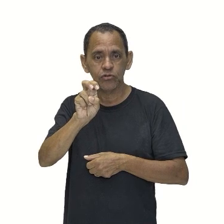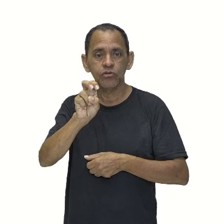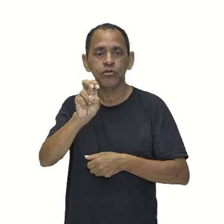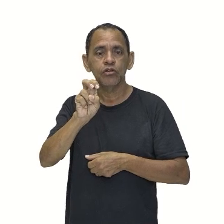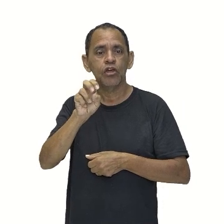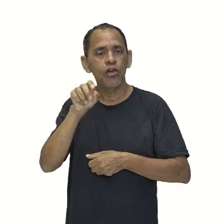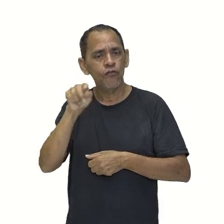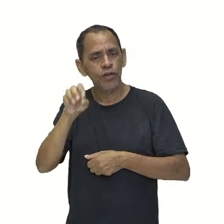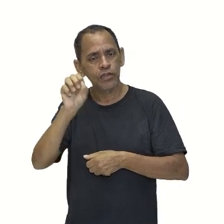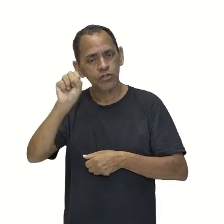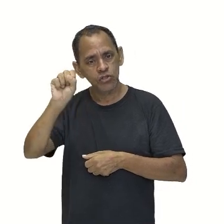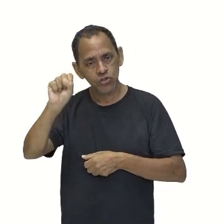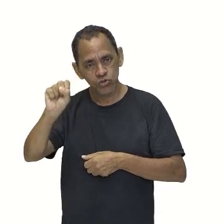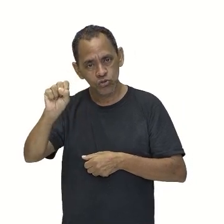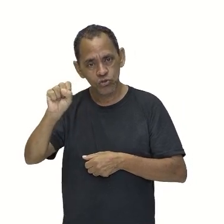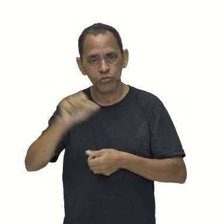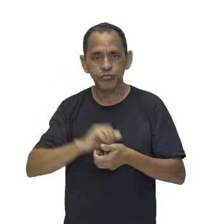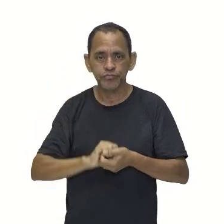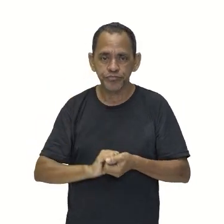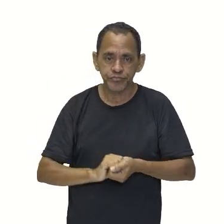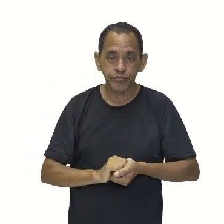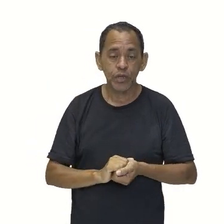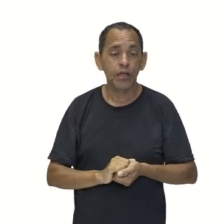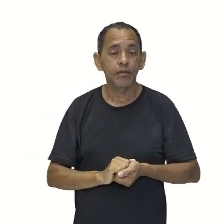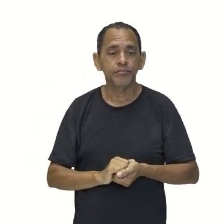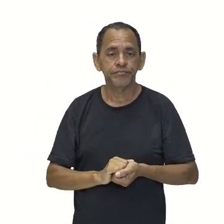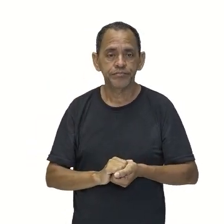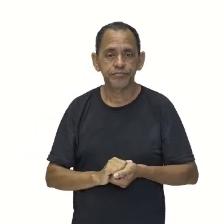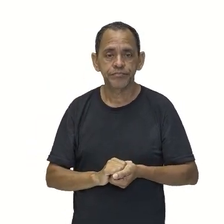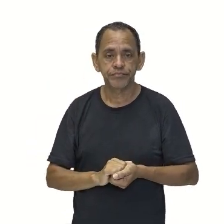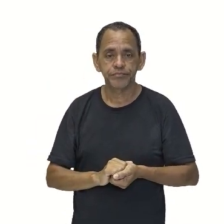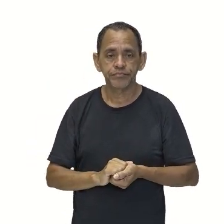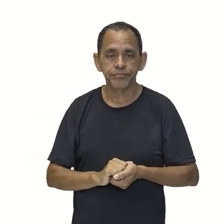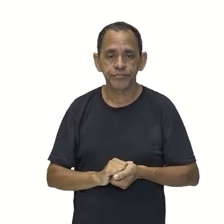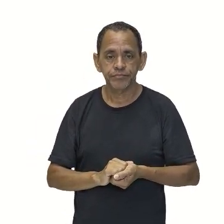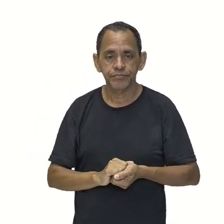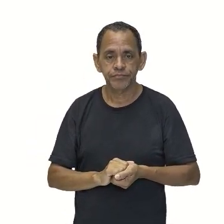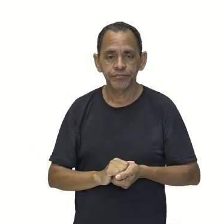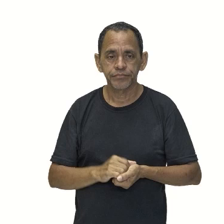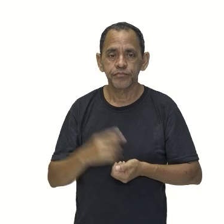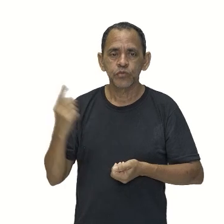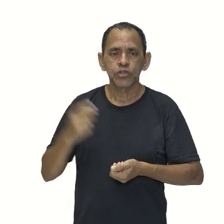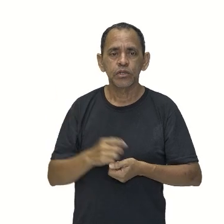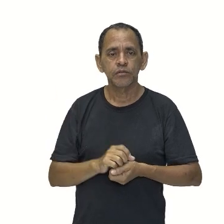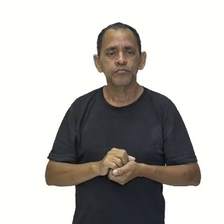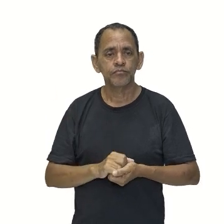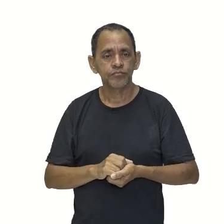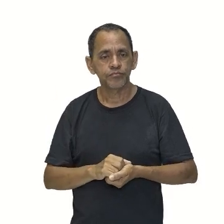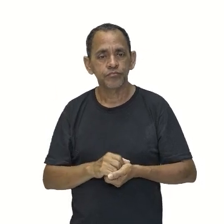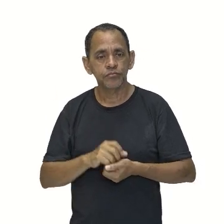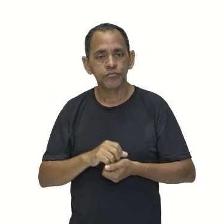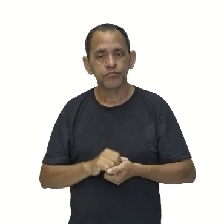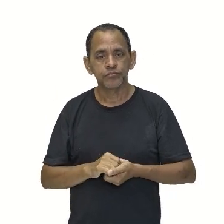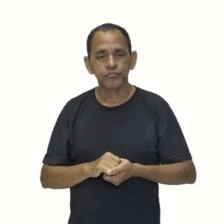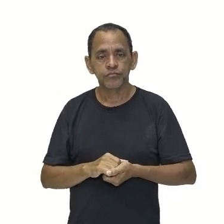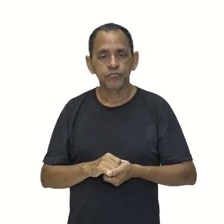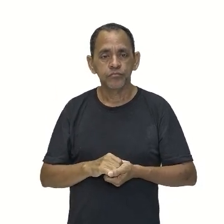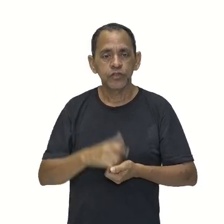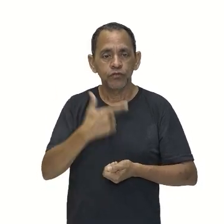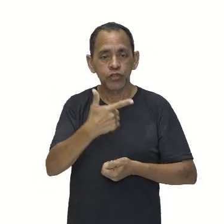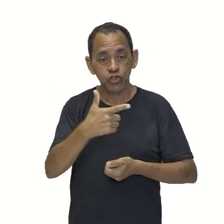0, vai 4. 5 vezes 2 são 10 e 4 são 14, portanto,